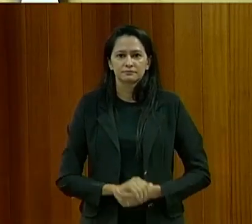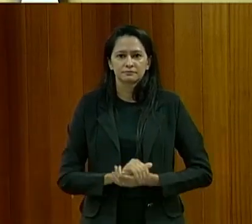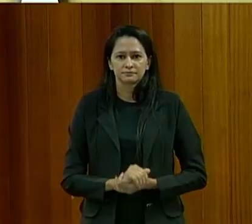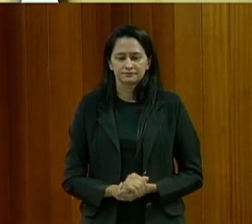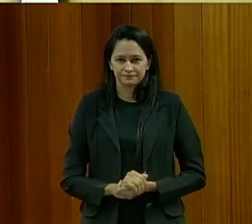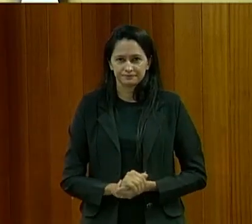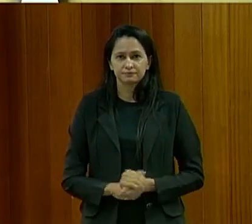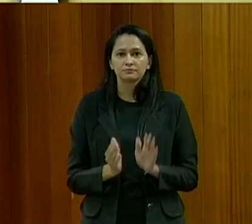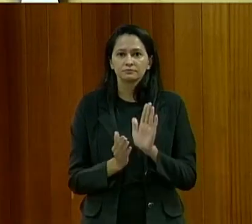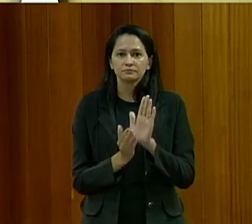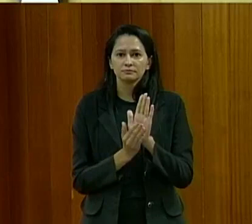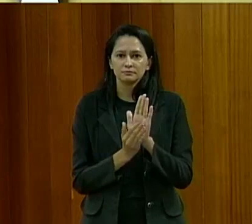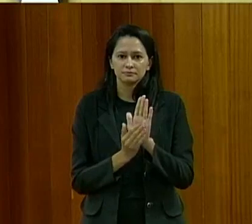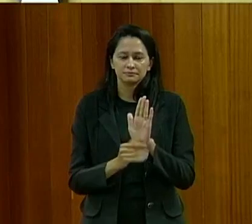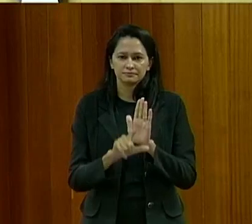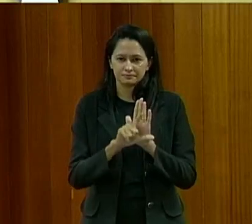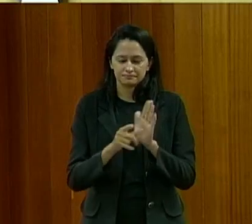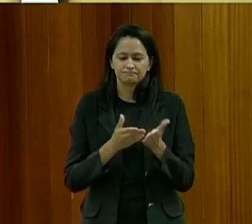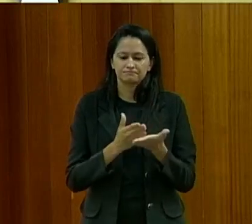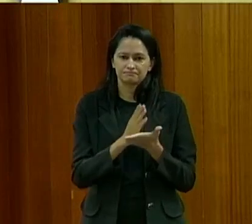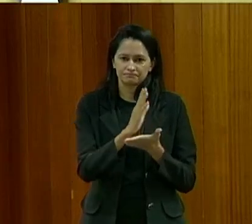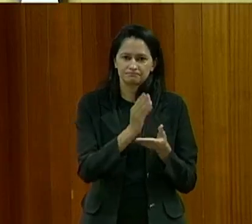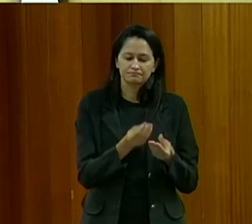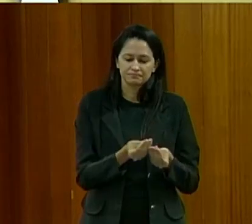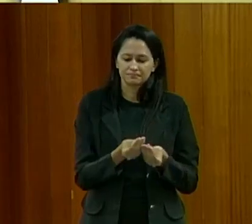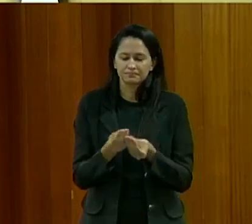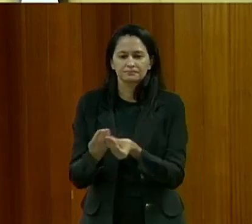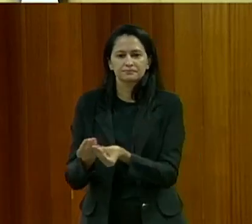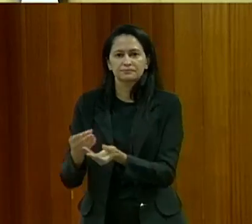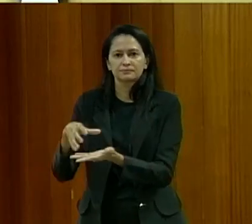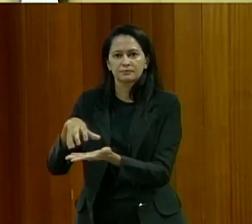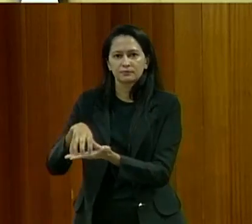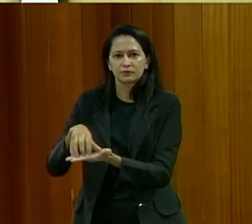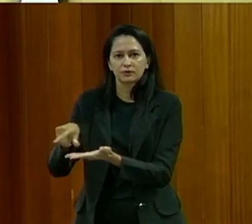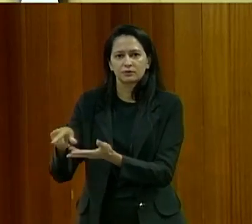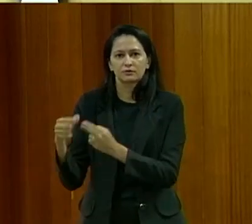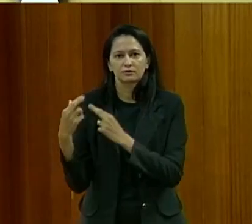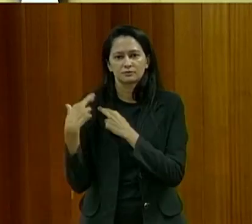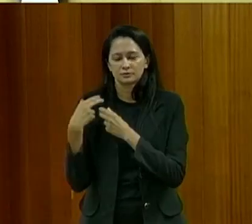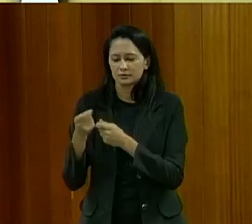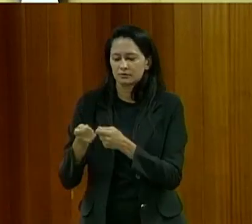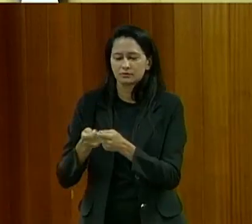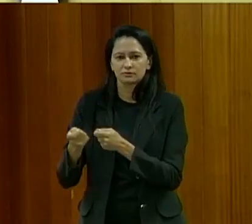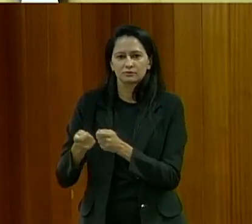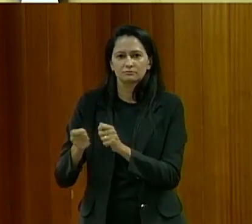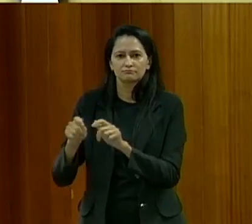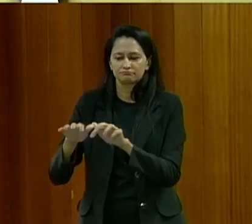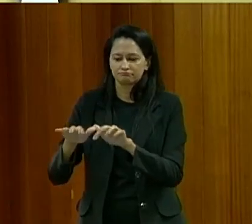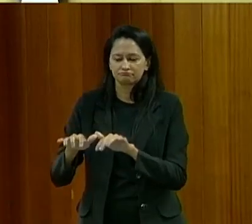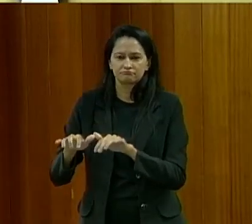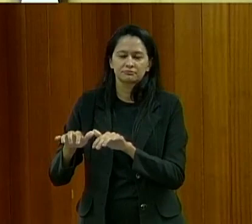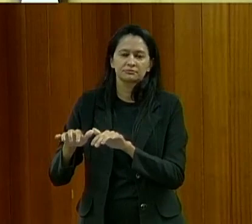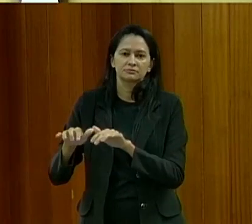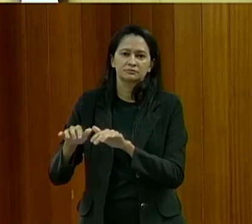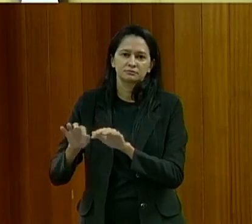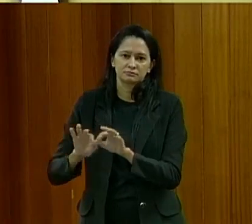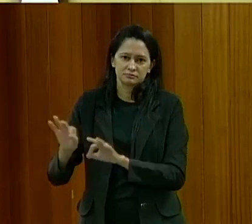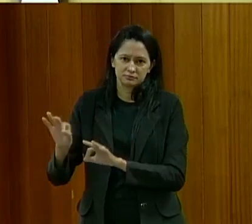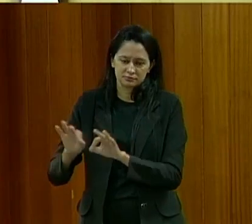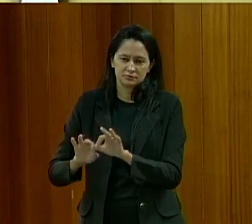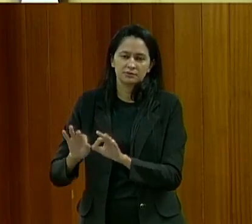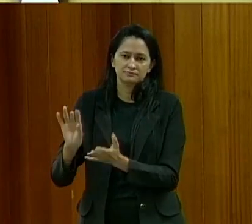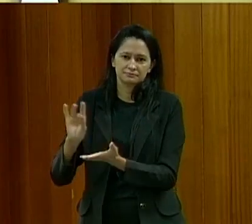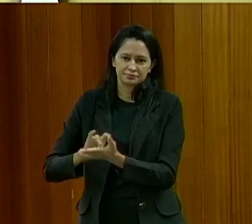O projeto foi aprovado e encaminhado ao Núcleo de Processamento e Controle para a